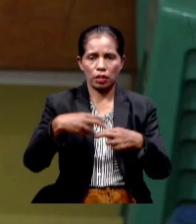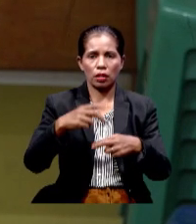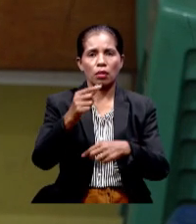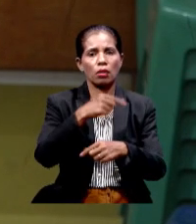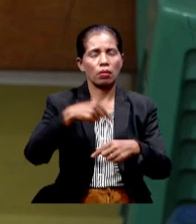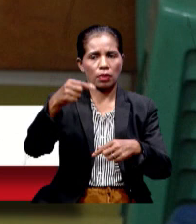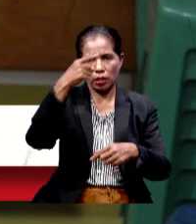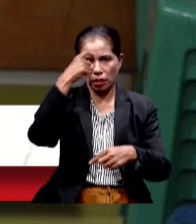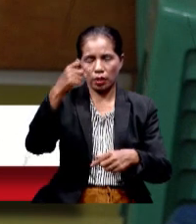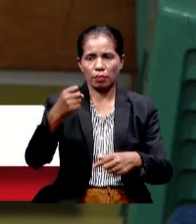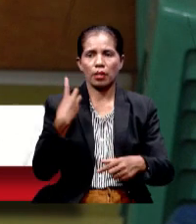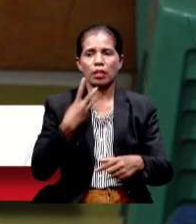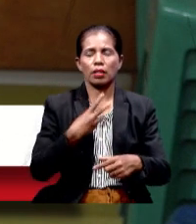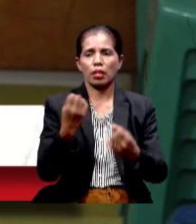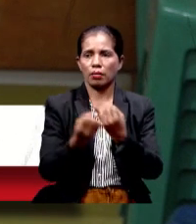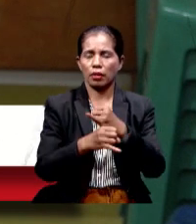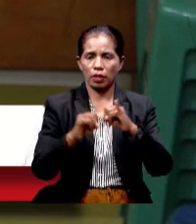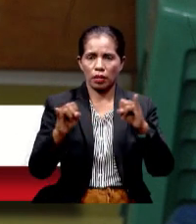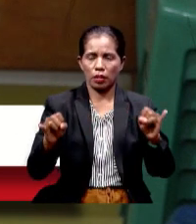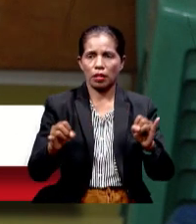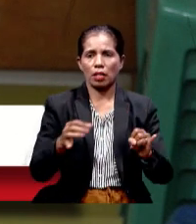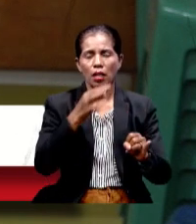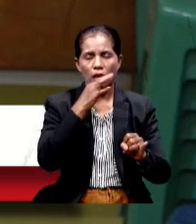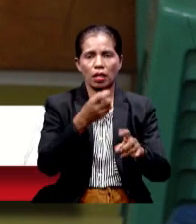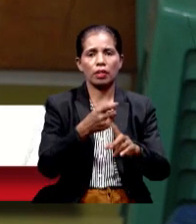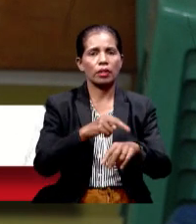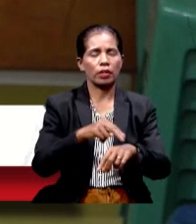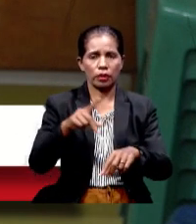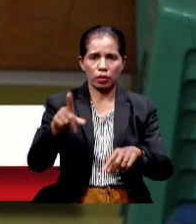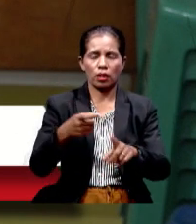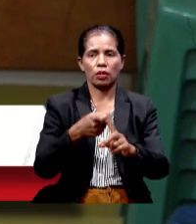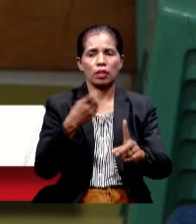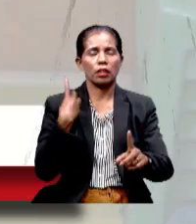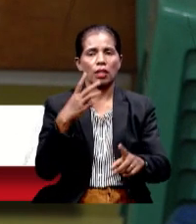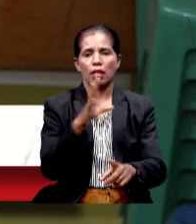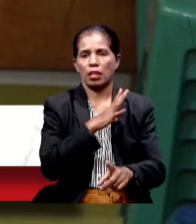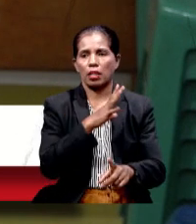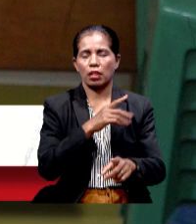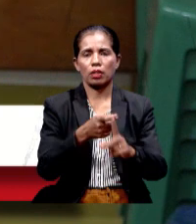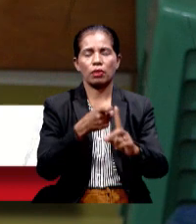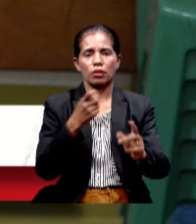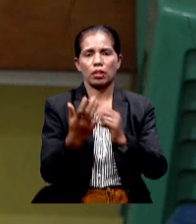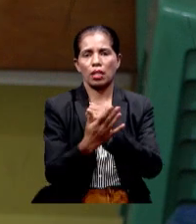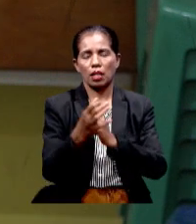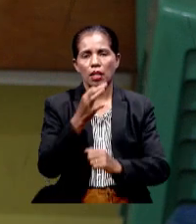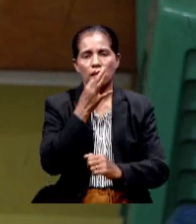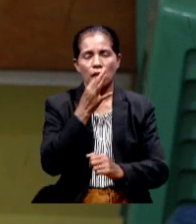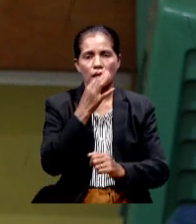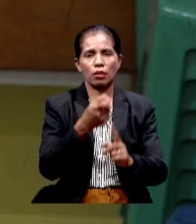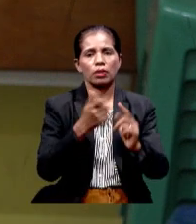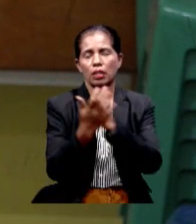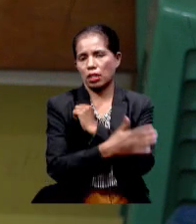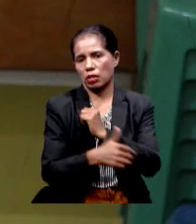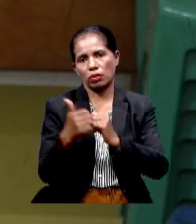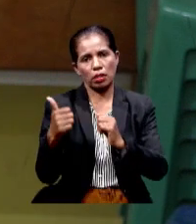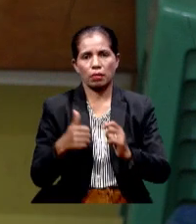a independência, consumo nacional na maioria, kita depende pa ehan importado. Ehan importado quando